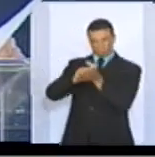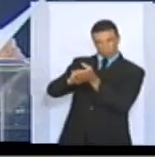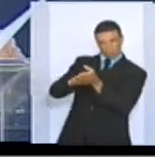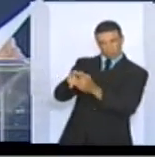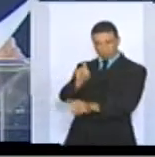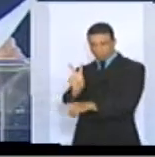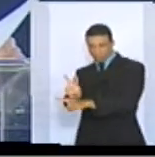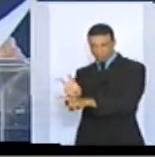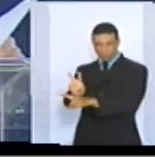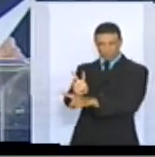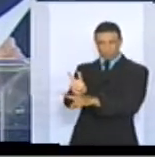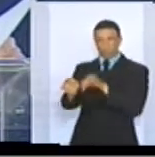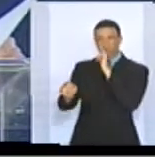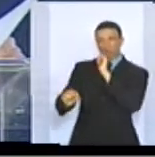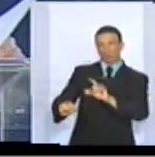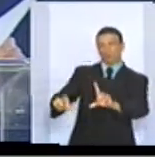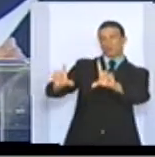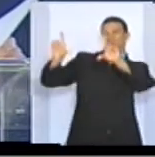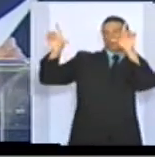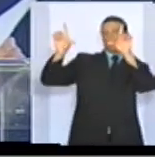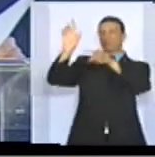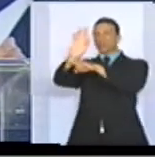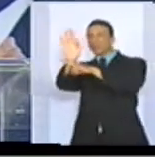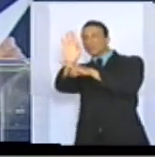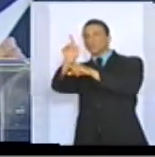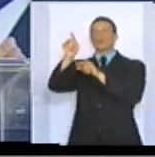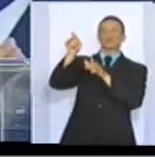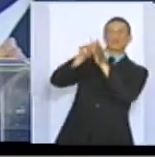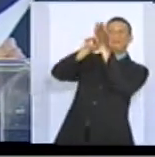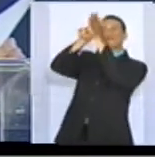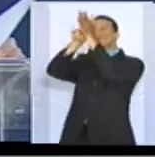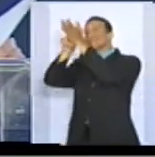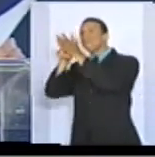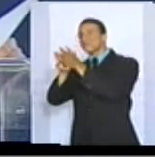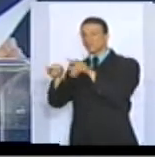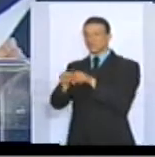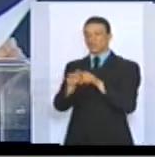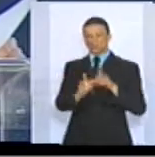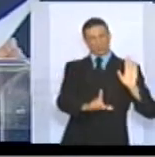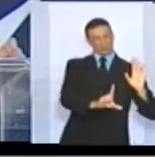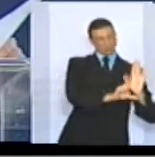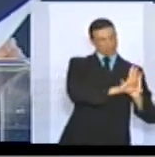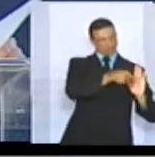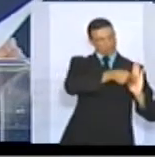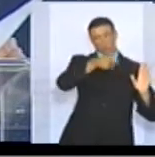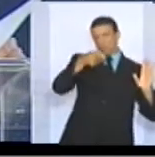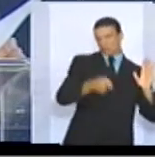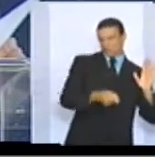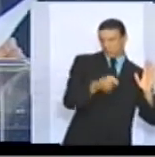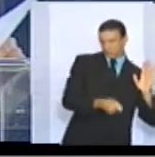cota de tela nas salas de cinema, seja fiscalizando as obrigações legais quanto à organização dos